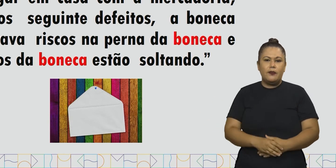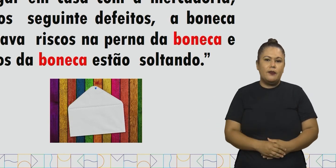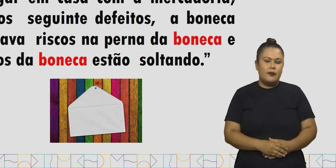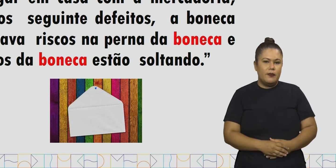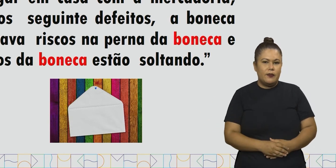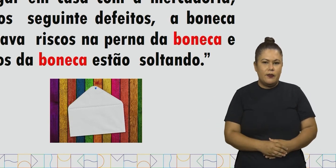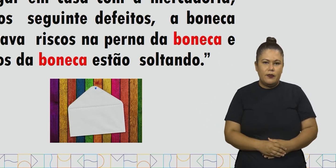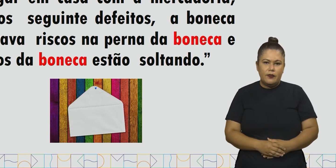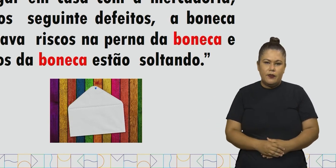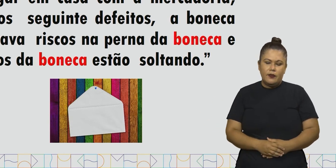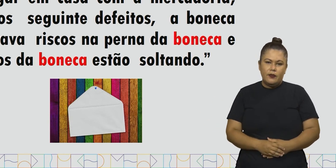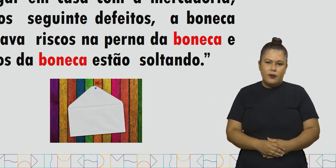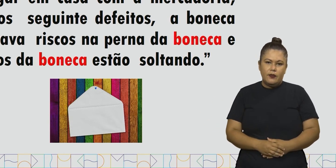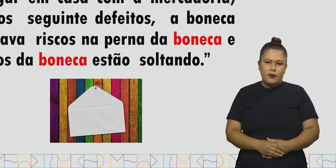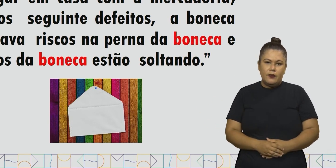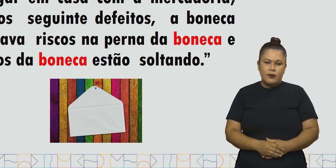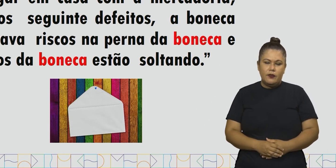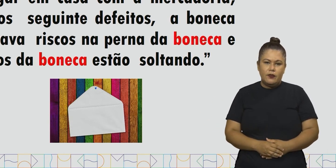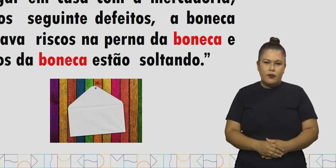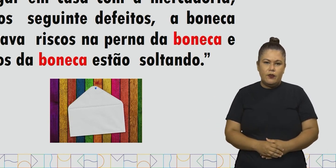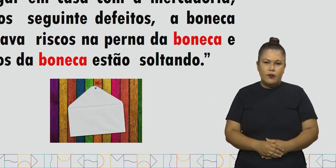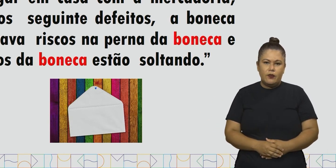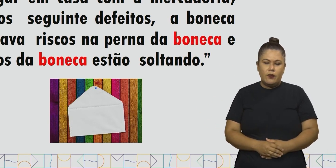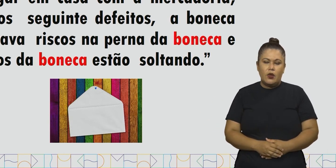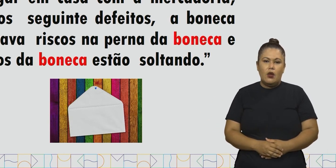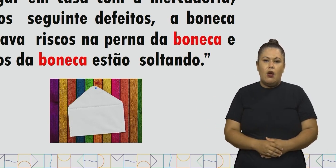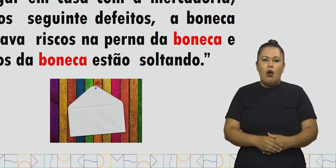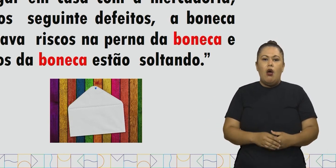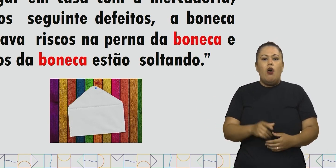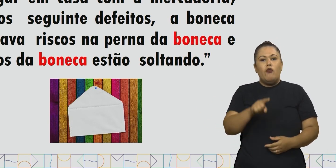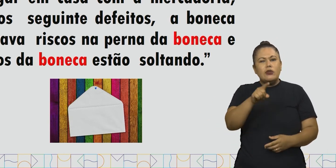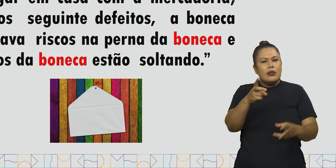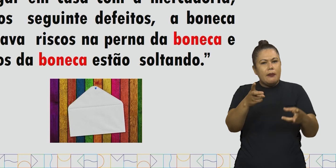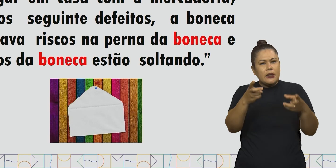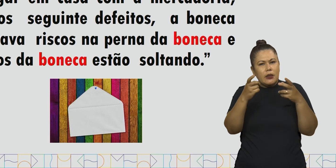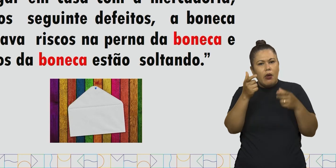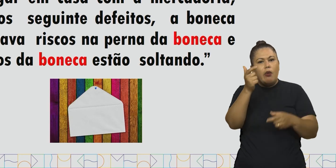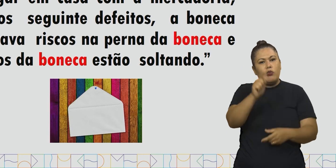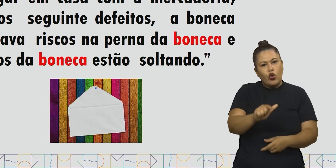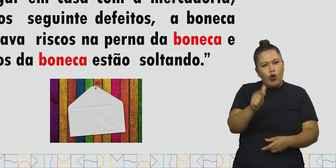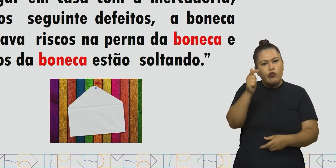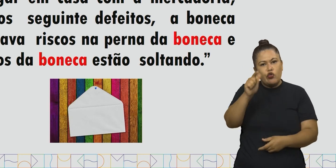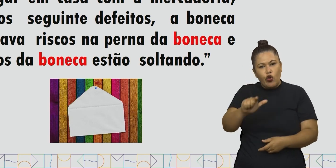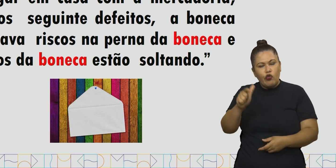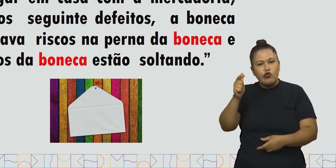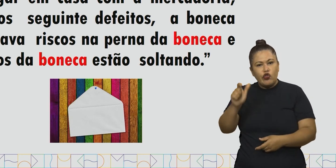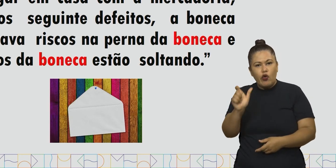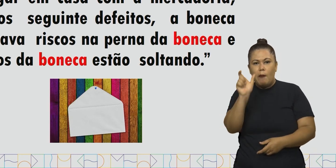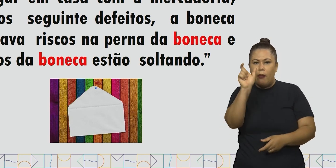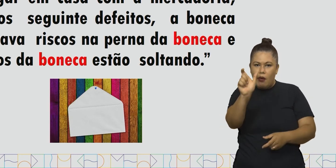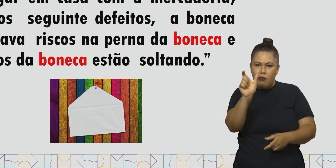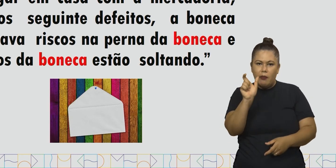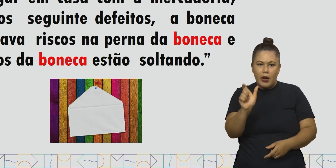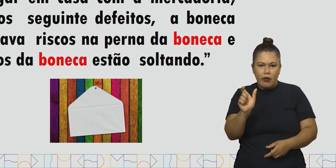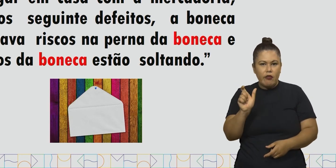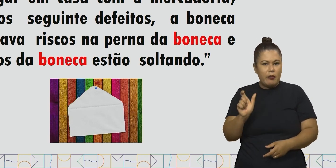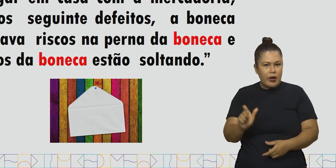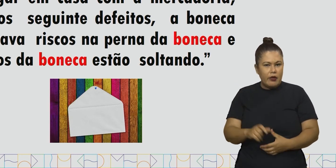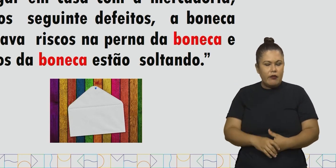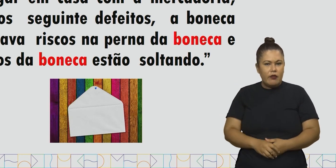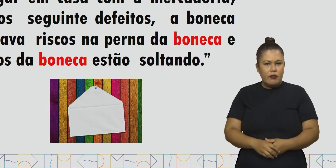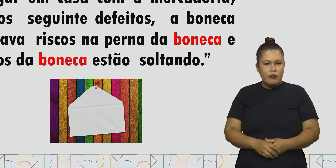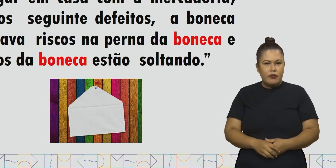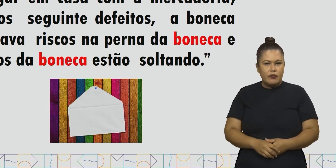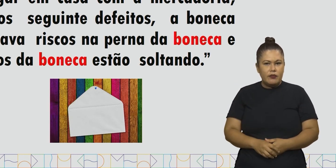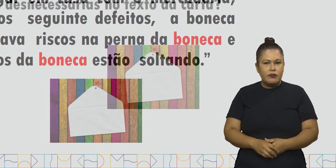boneca estão soltando. Olha quanta repetição aí da palavra boneca. Qual é a